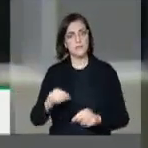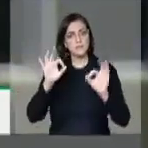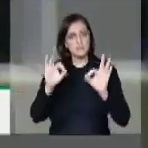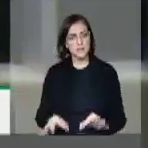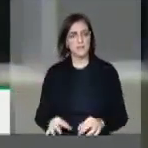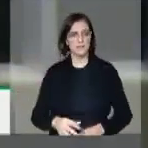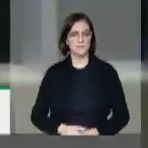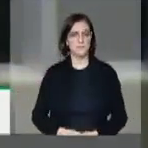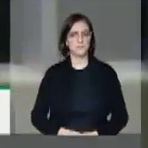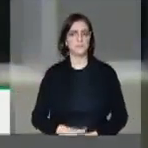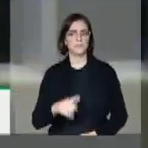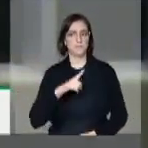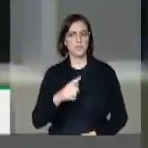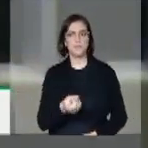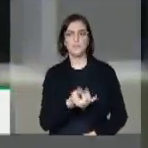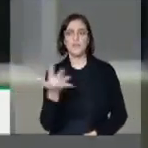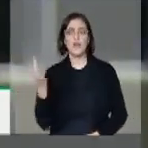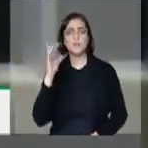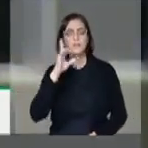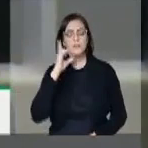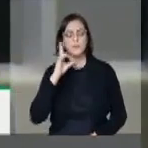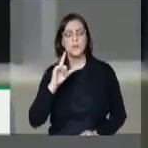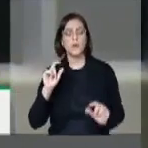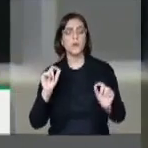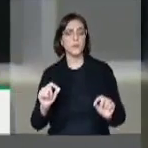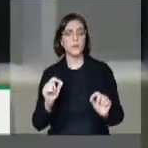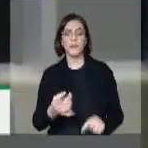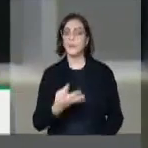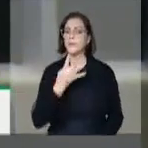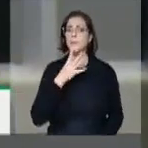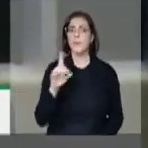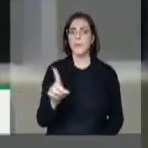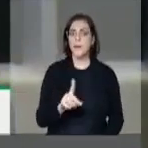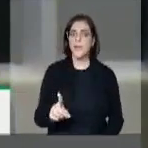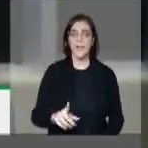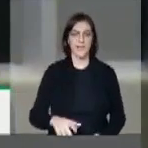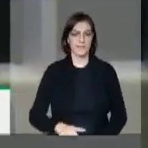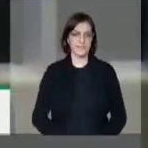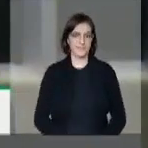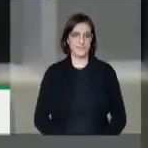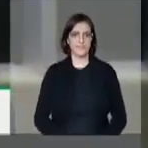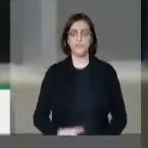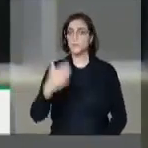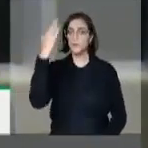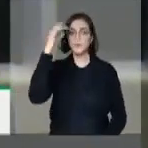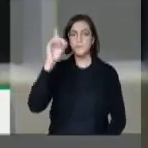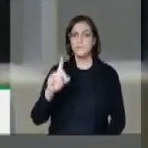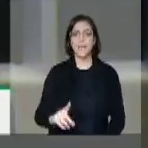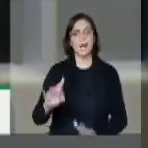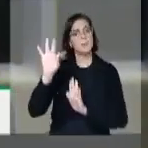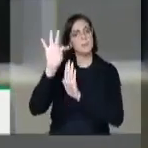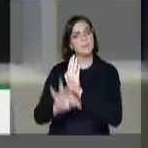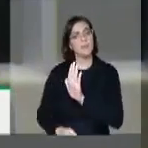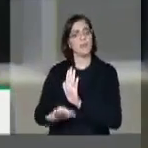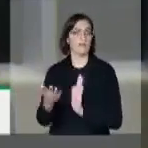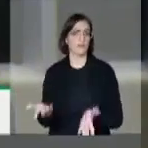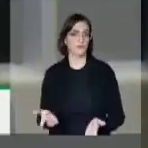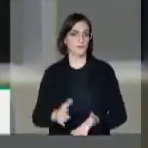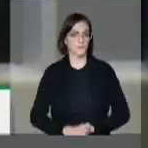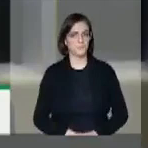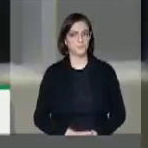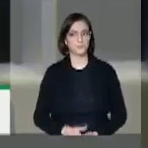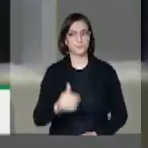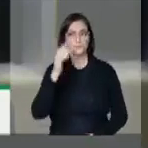deputados, deputada Erundina, que sequer tem conhecimento razoável do texto que está sendo votado.